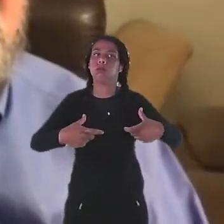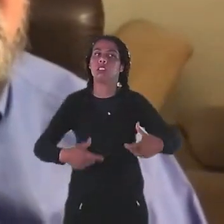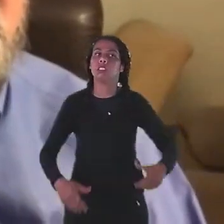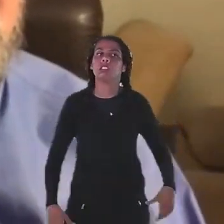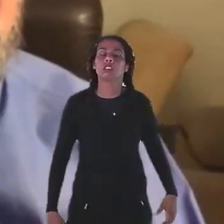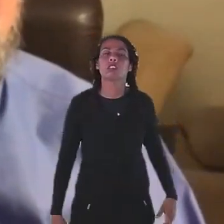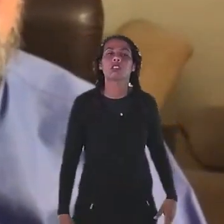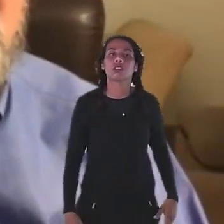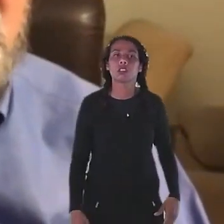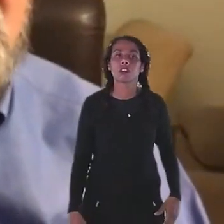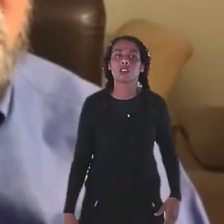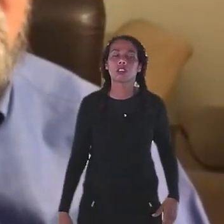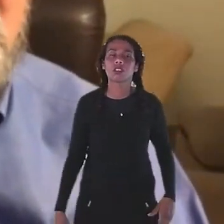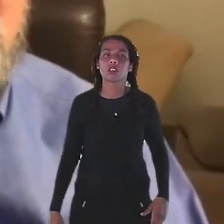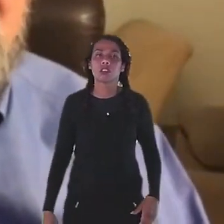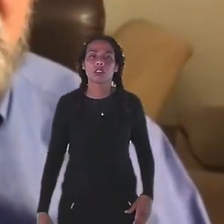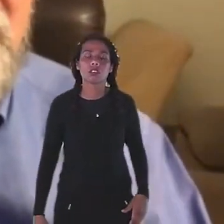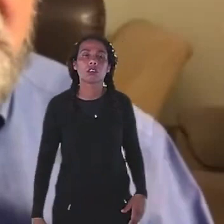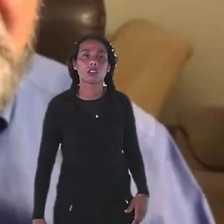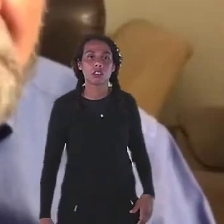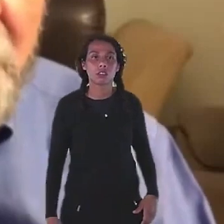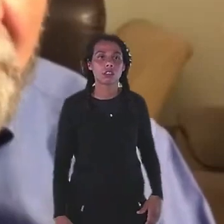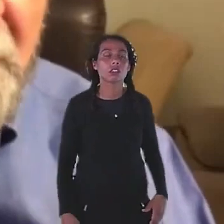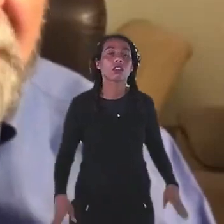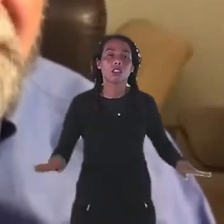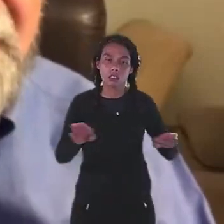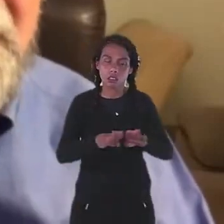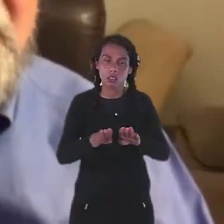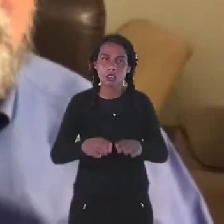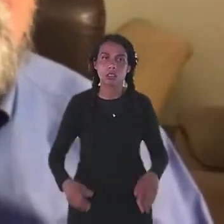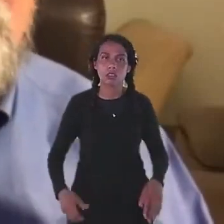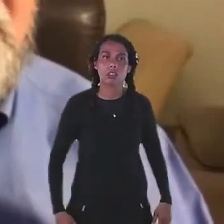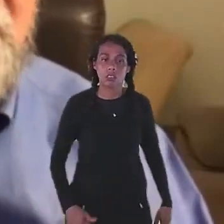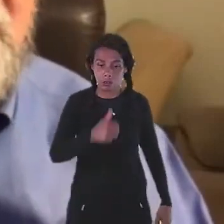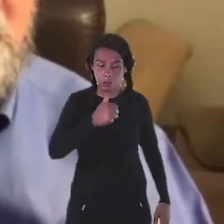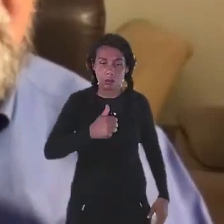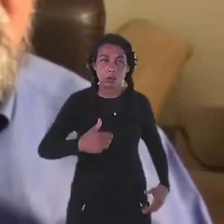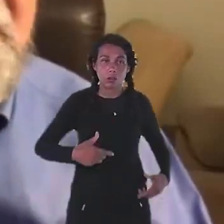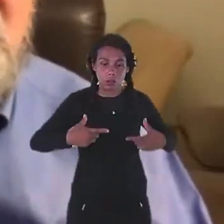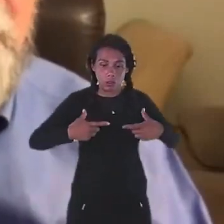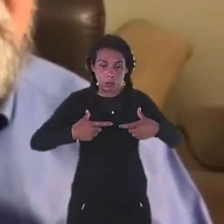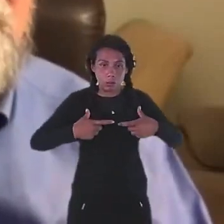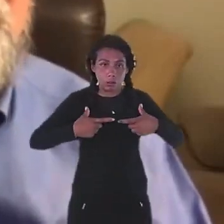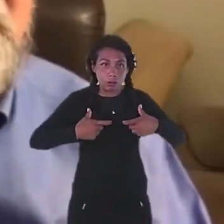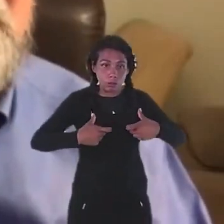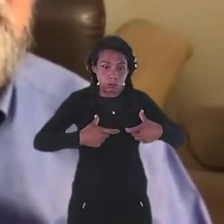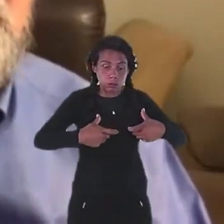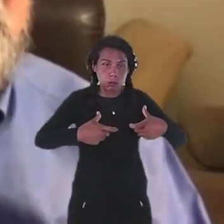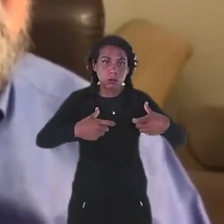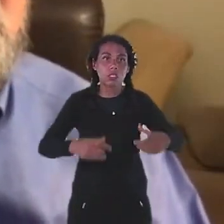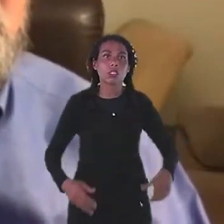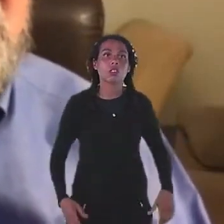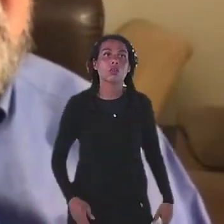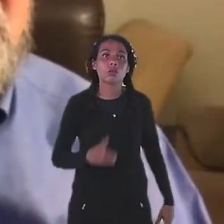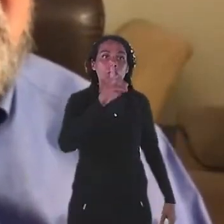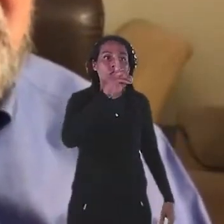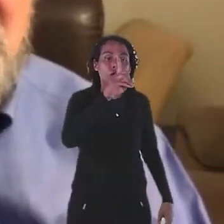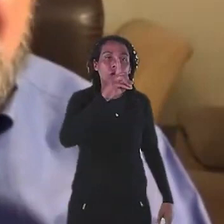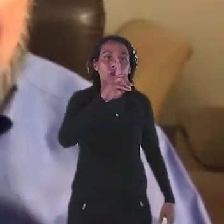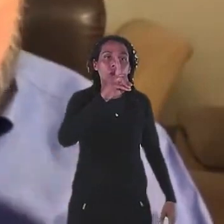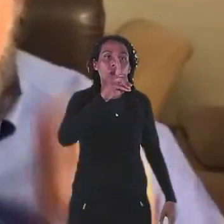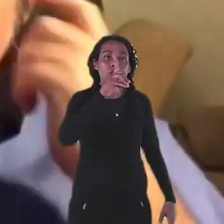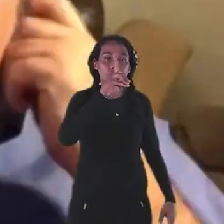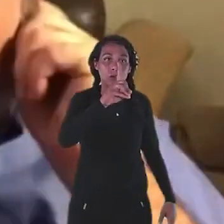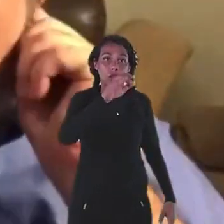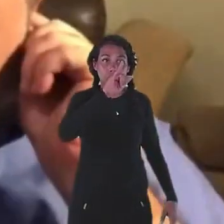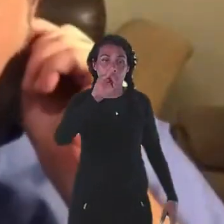da Primeira Guerra Mundial, né, onde o avanço era mínimo e num dia você perdia 100 mil pessoas. E